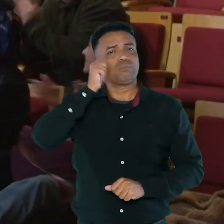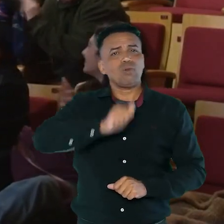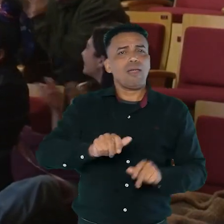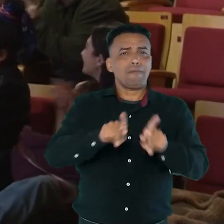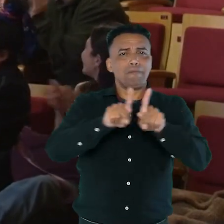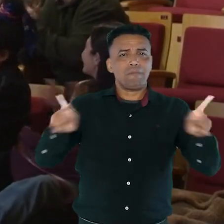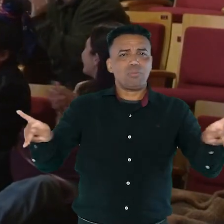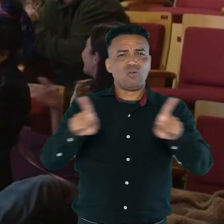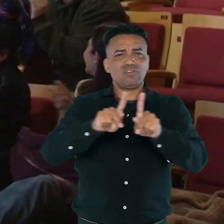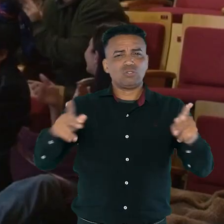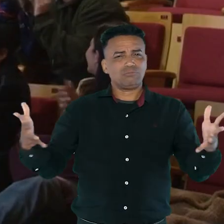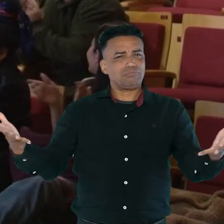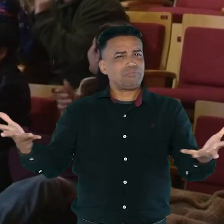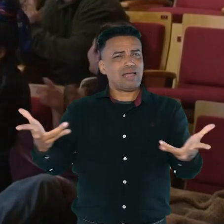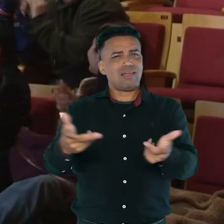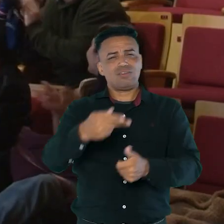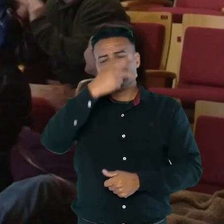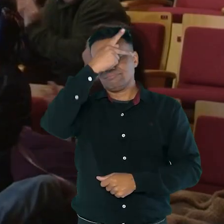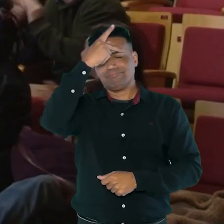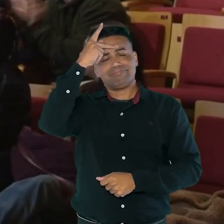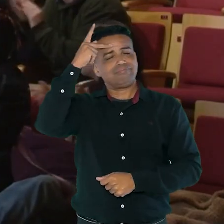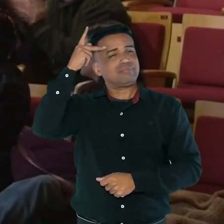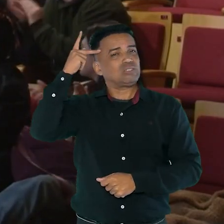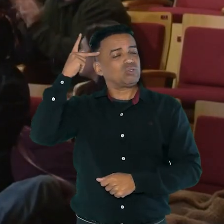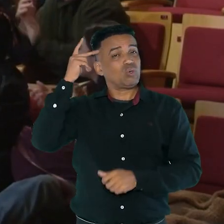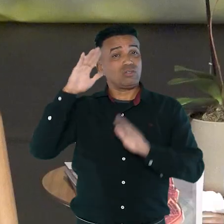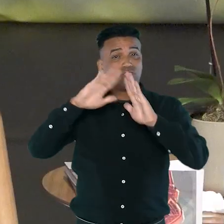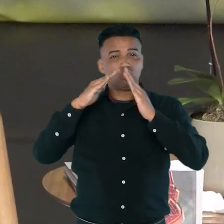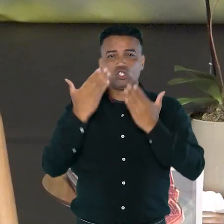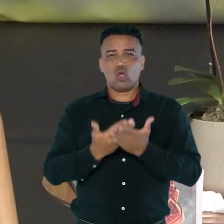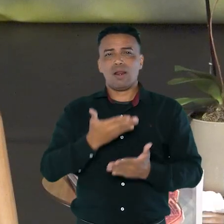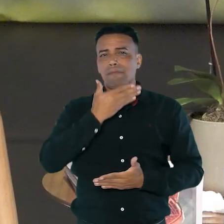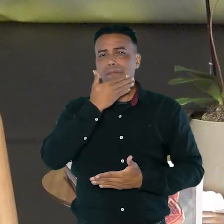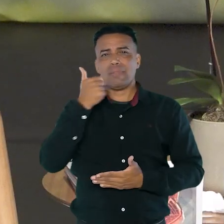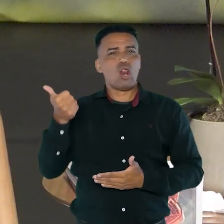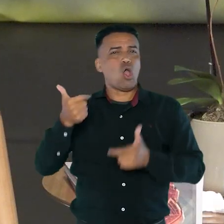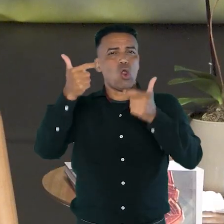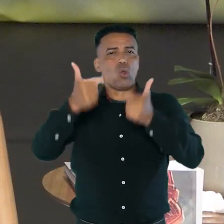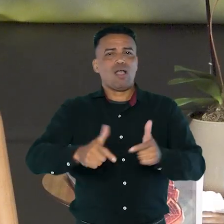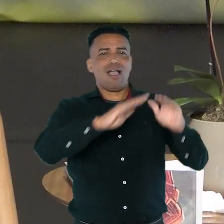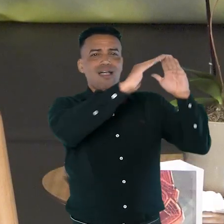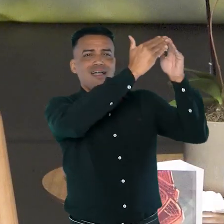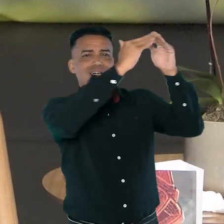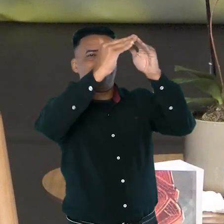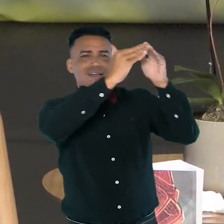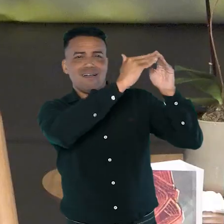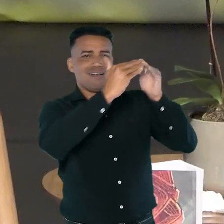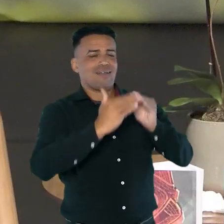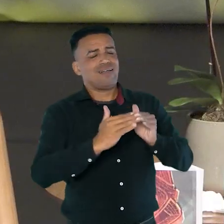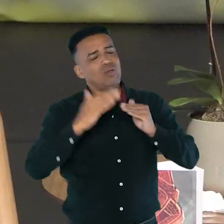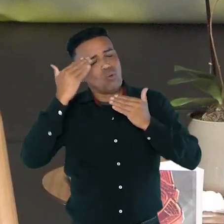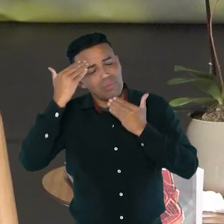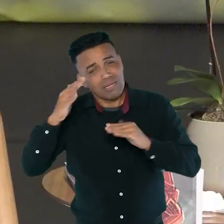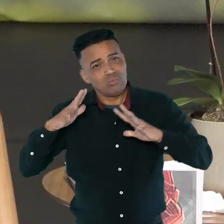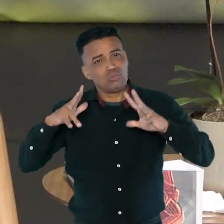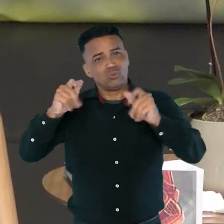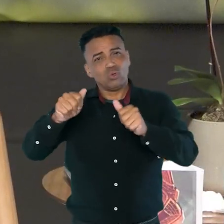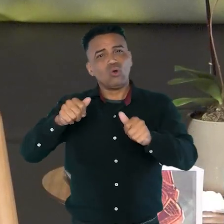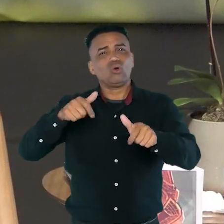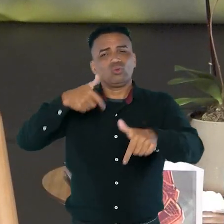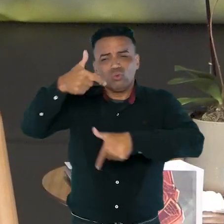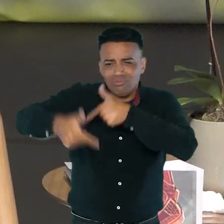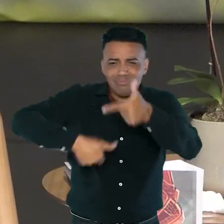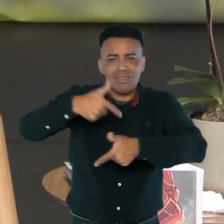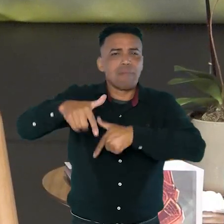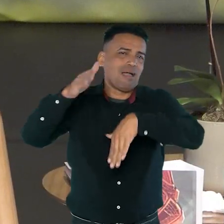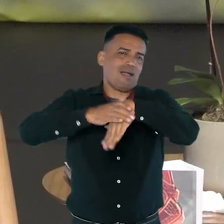levantam a mão. Pessoas maravilhosas. A escola é o melhor lugar da quebrada. Muito obrigado por tudo que vocês fazem. É